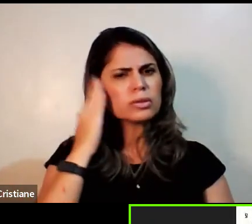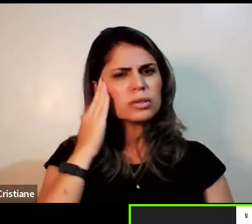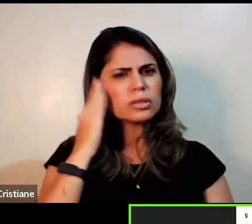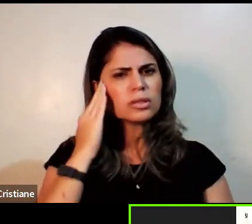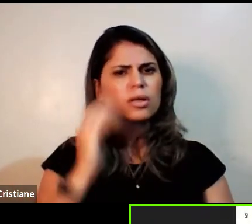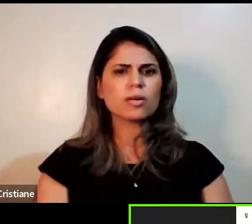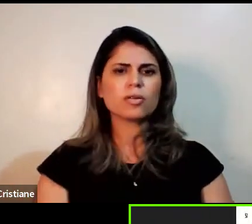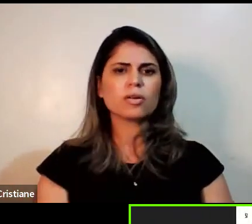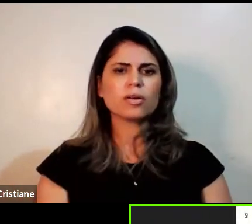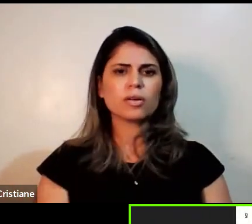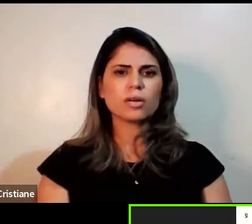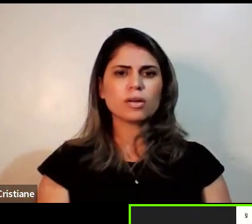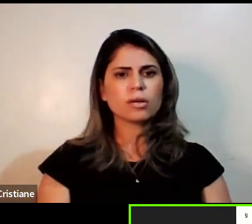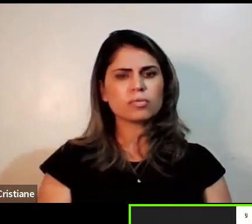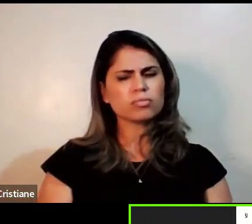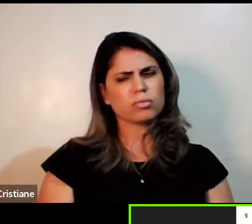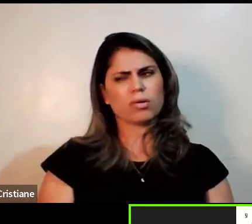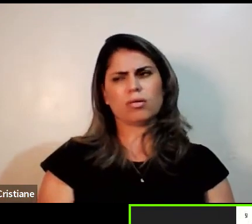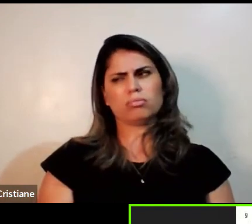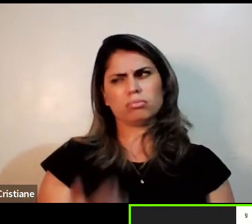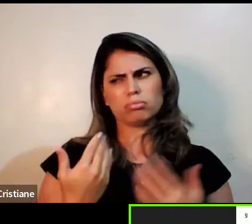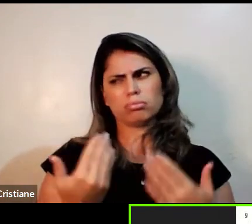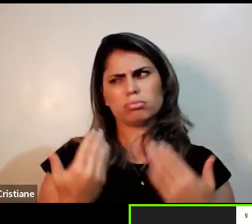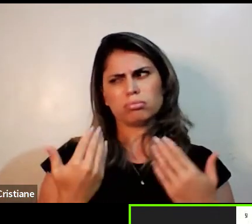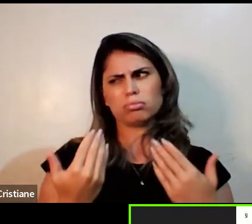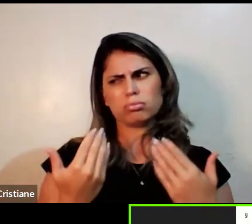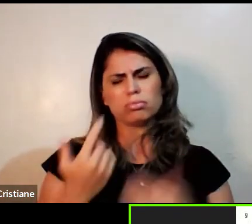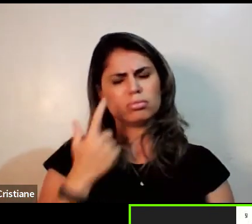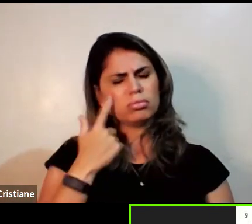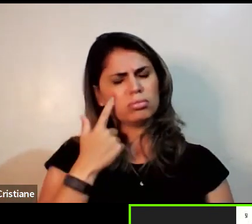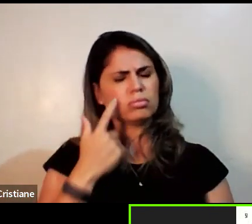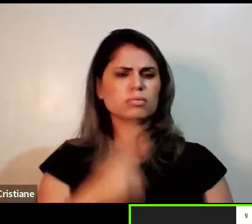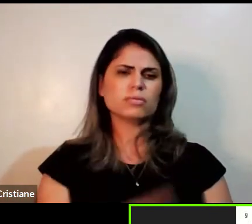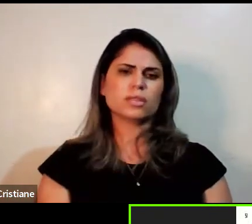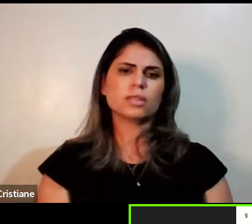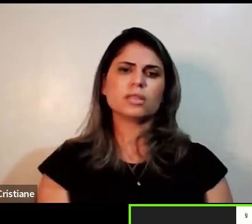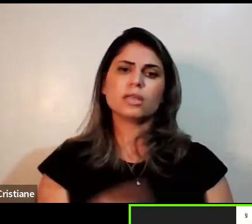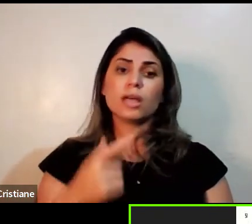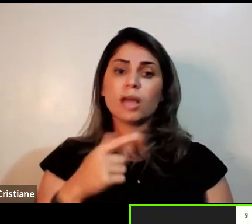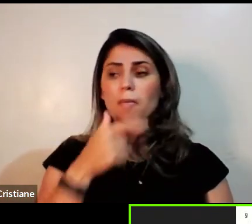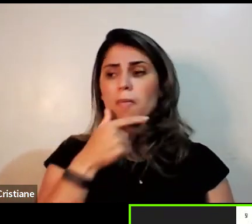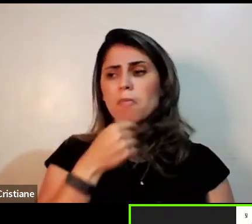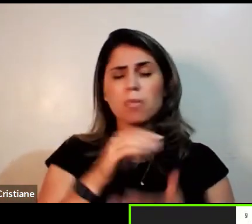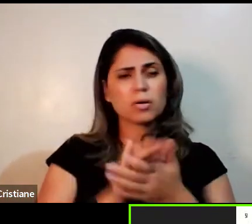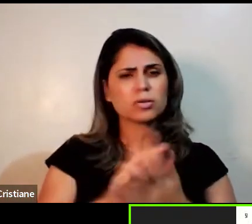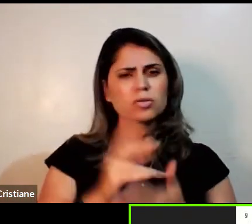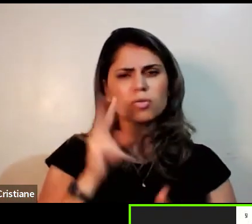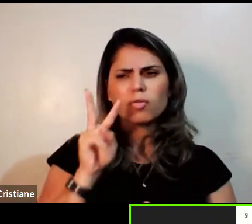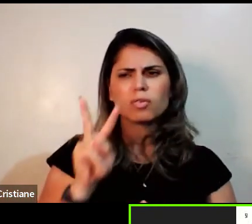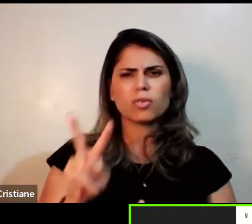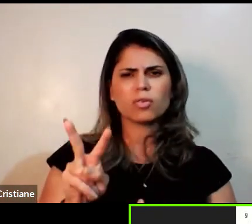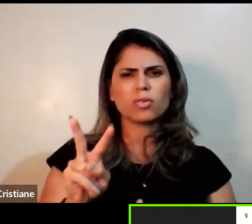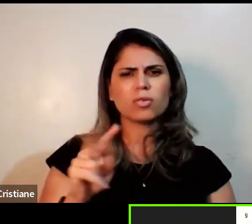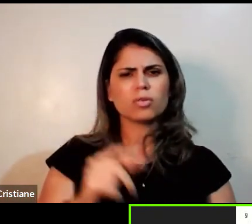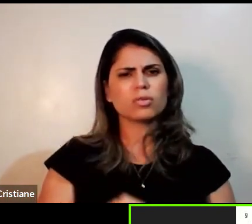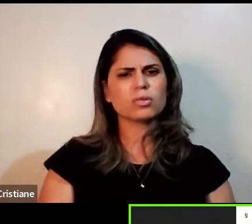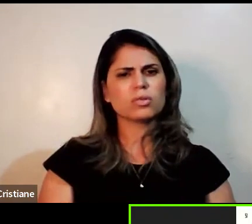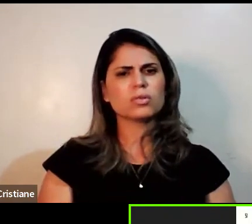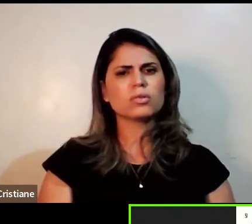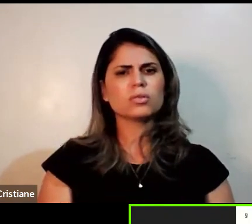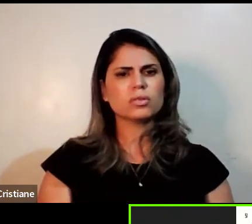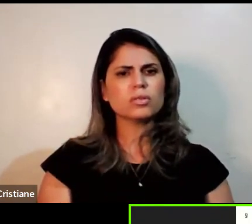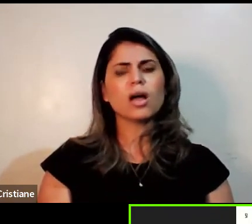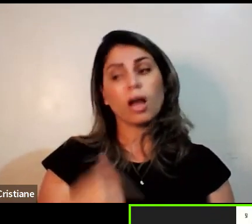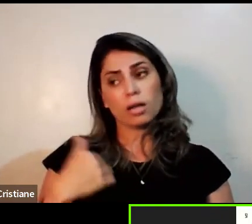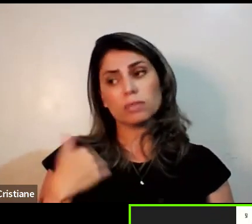Aí, meu marido olhou e eu cada vez pior. E aí ele falou assim, eu acho que vale a